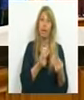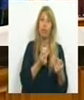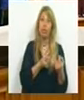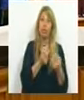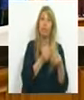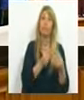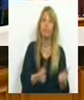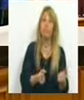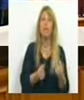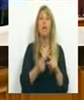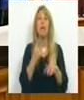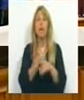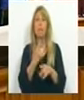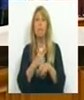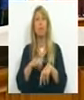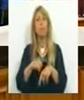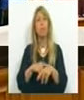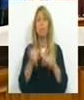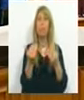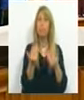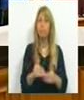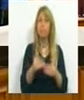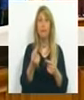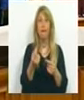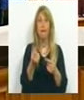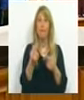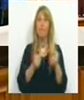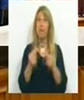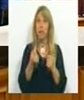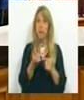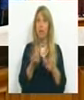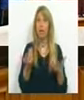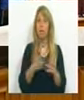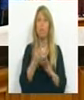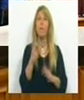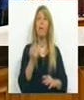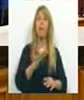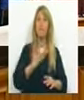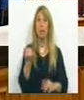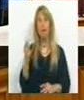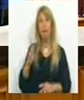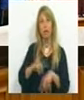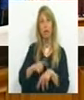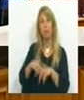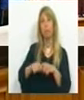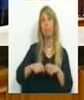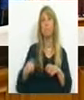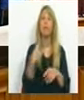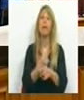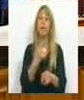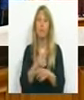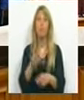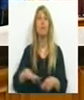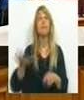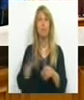num período de grandes restrições financeiras, o PSD, na anterior legislatura, e apesar da situação de bancarrota que as esquerdas